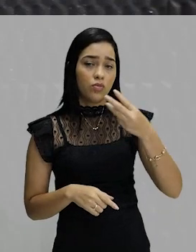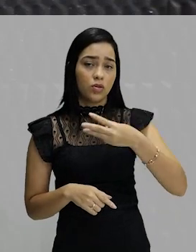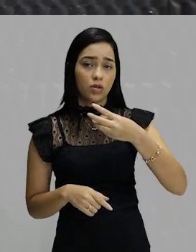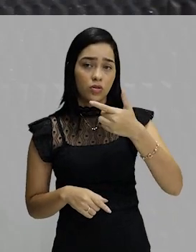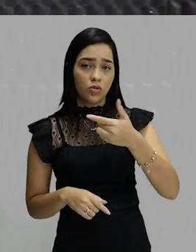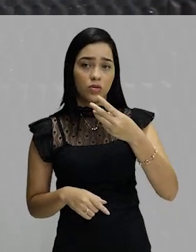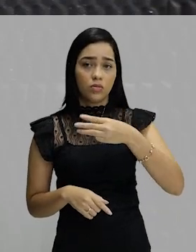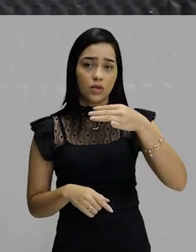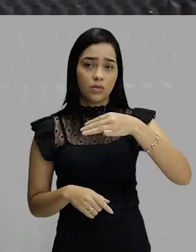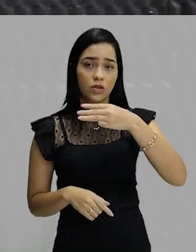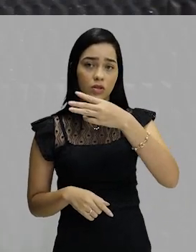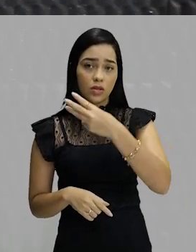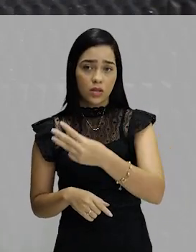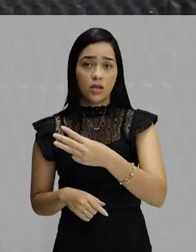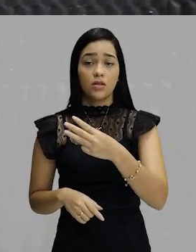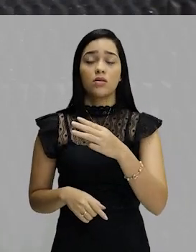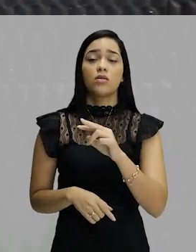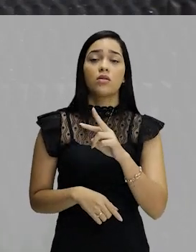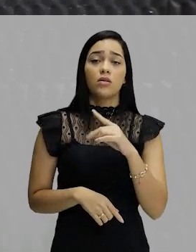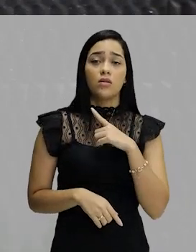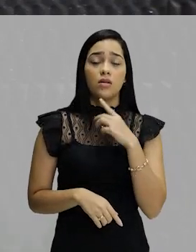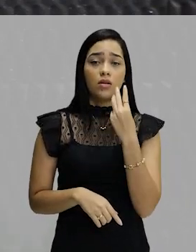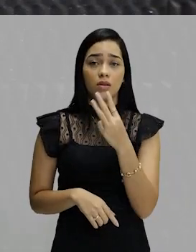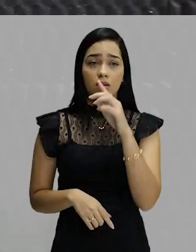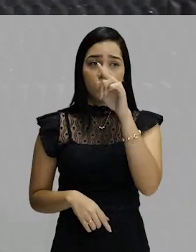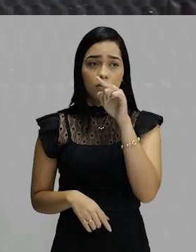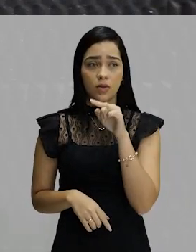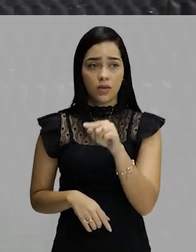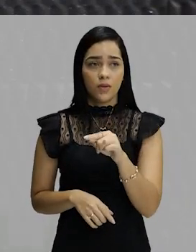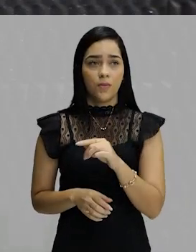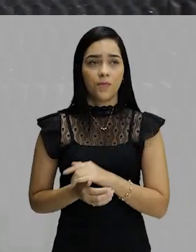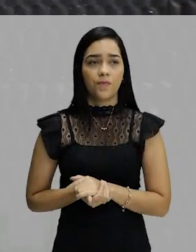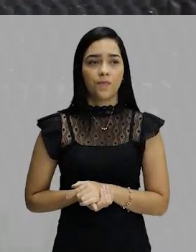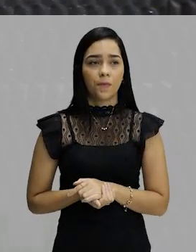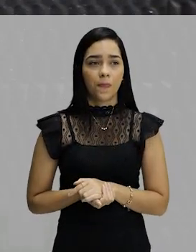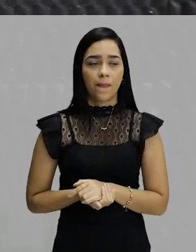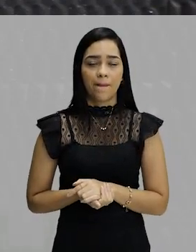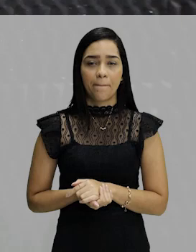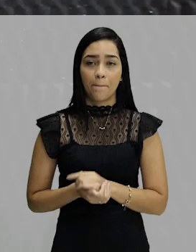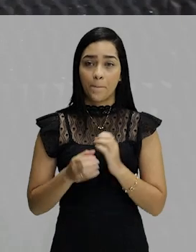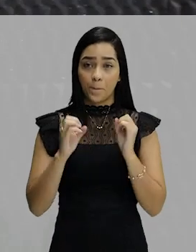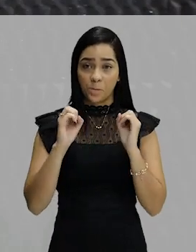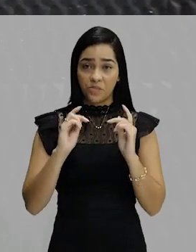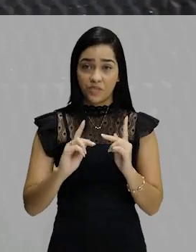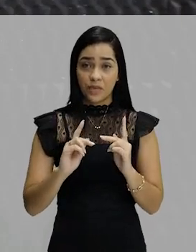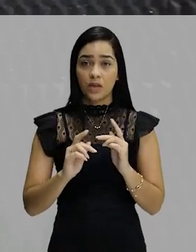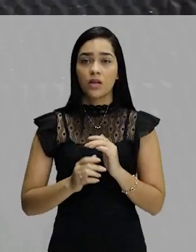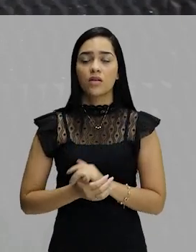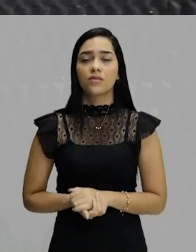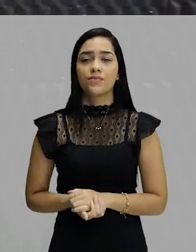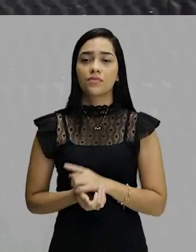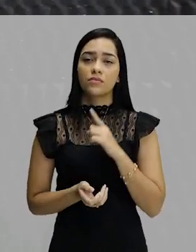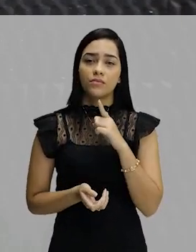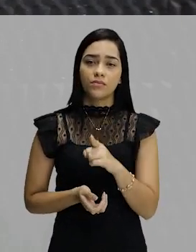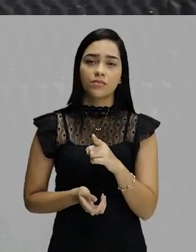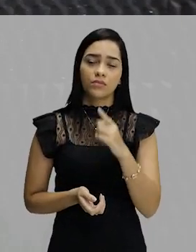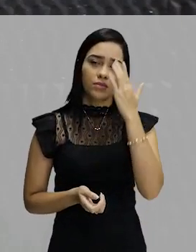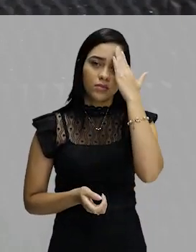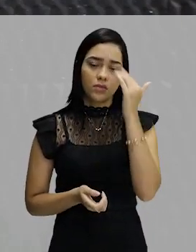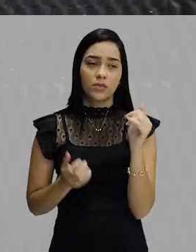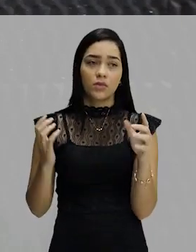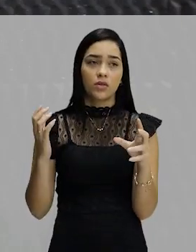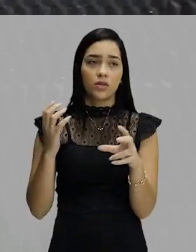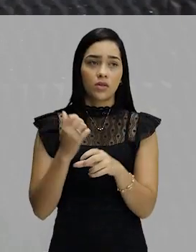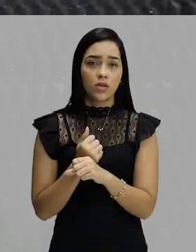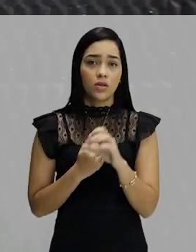2 e matemática 3. Aqui você tem 3 fatorial. Certo? Então, para você saber o